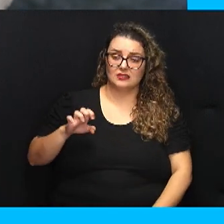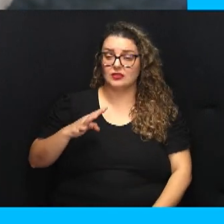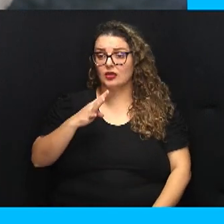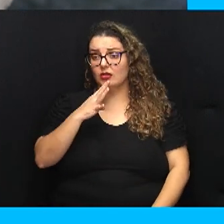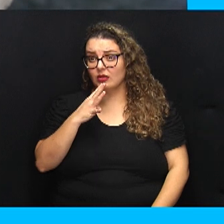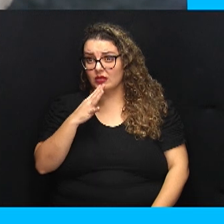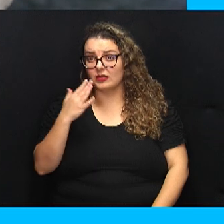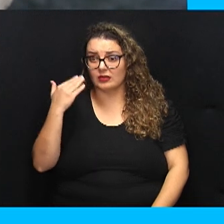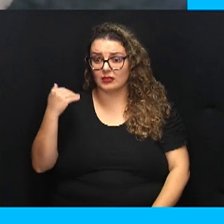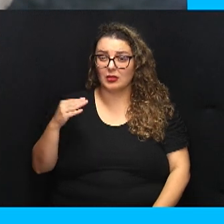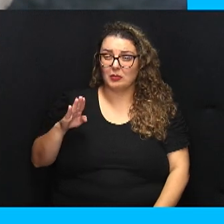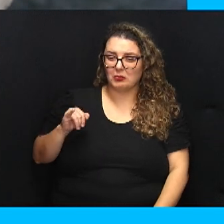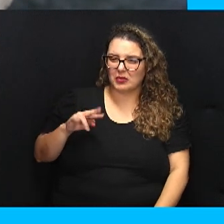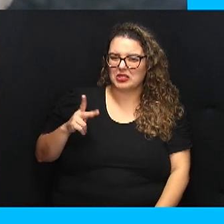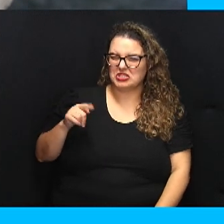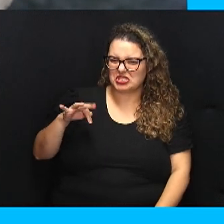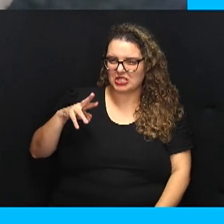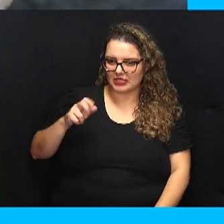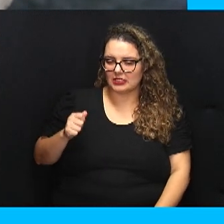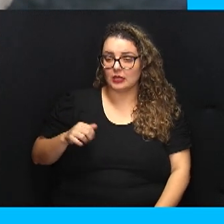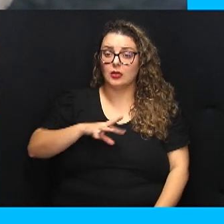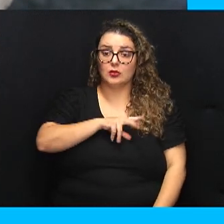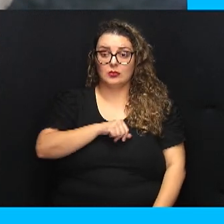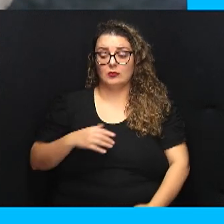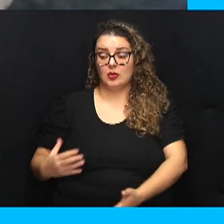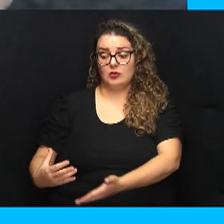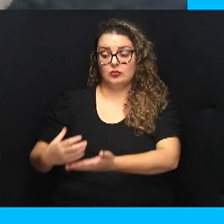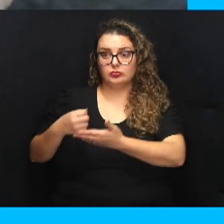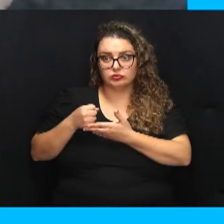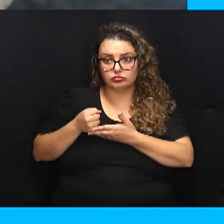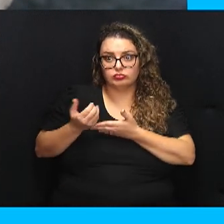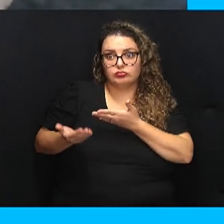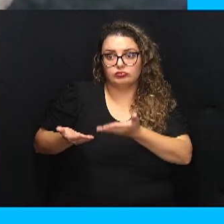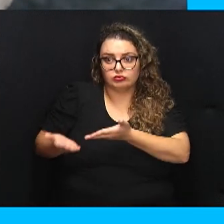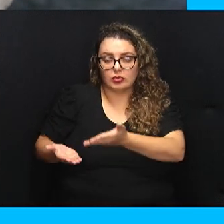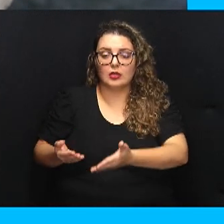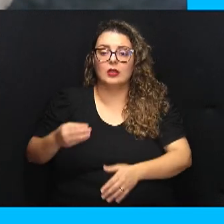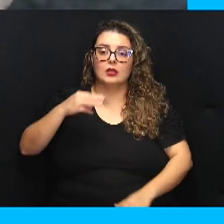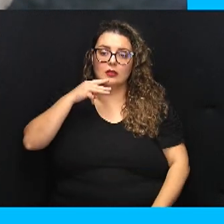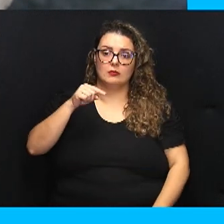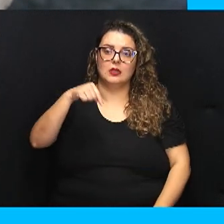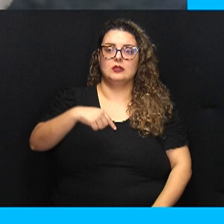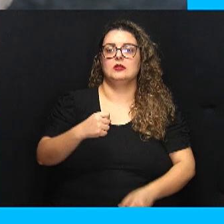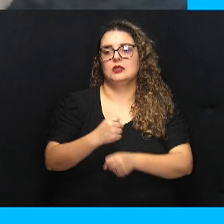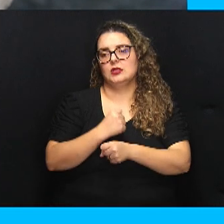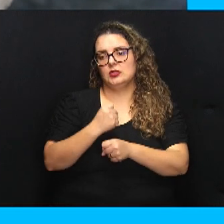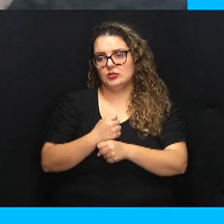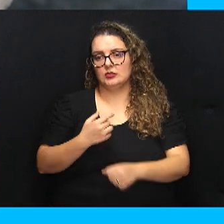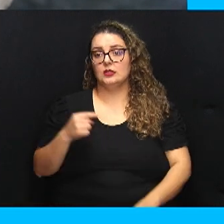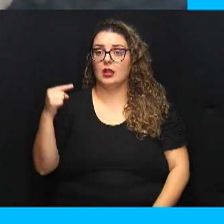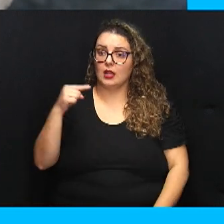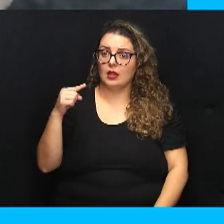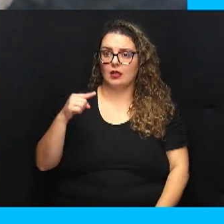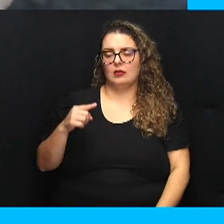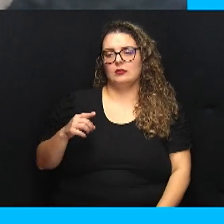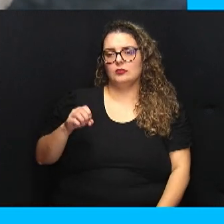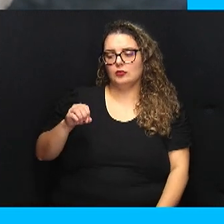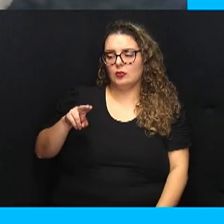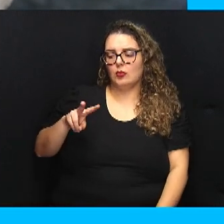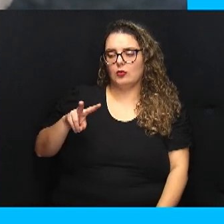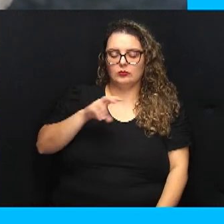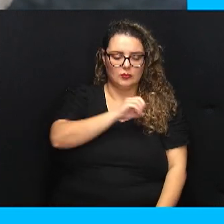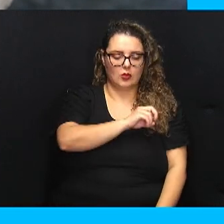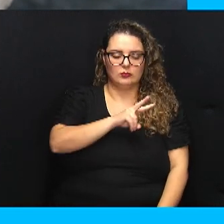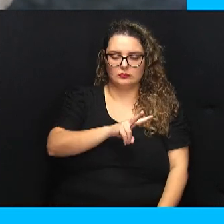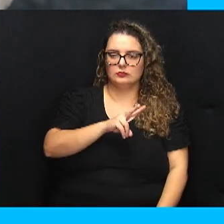conhecida como bicheira. O SAMU Animal fez o seu resgate em março deste ano, lá no distrito do Ouro Verde.